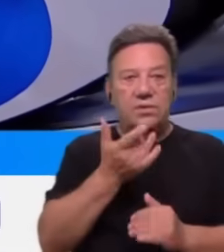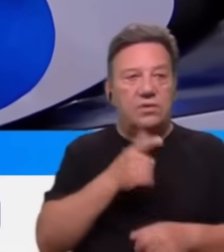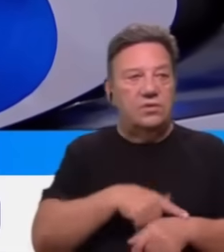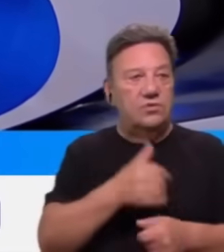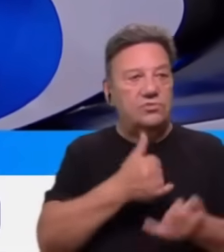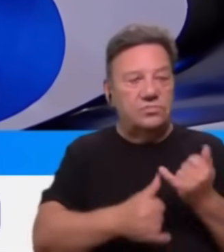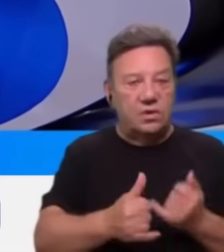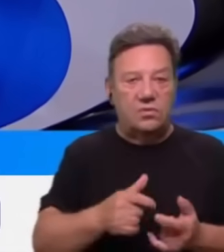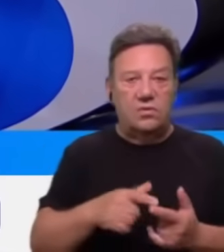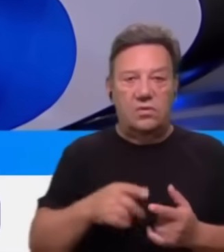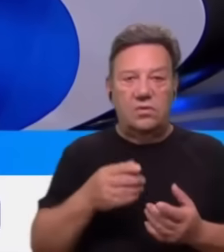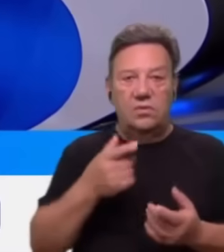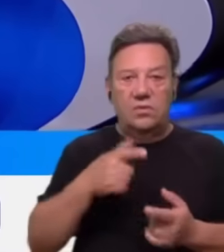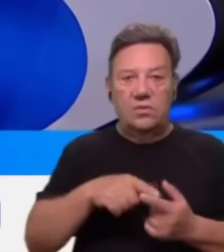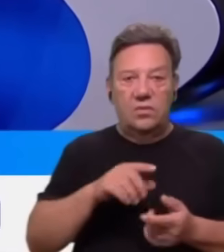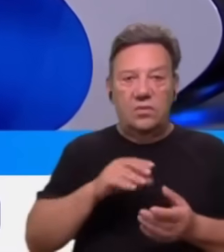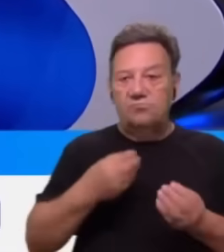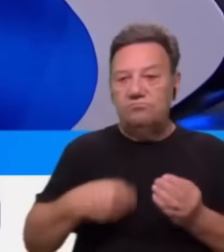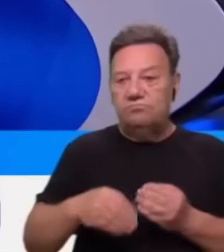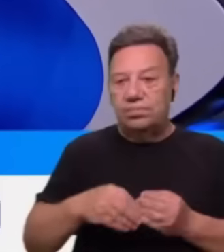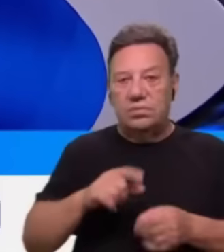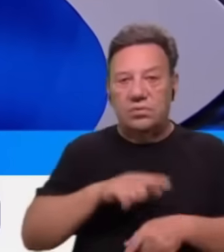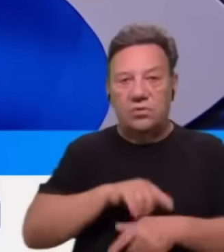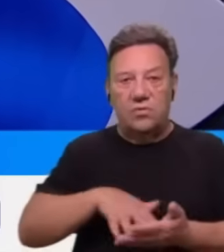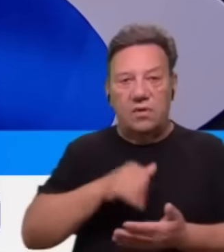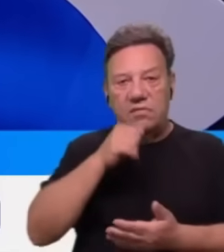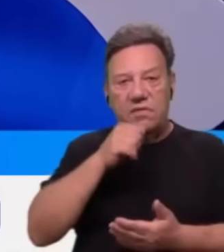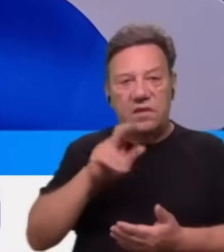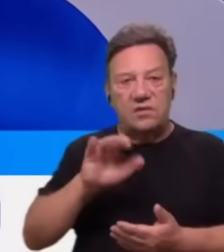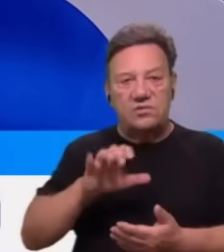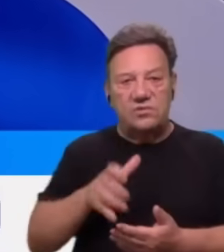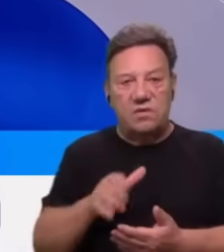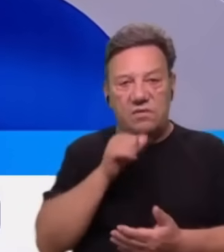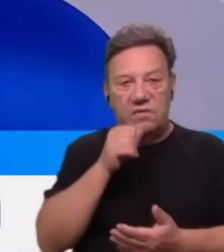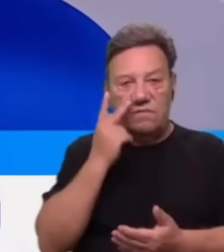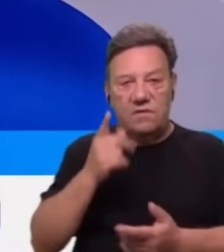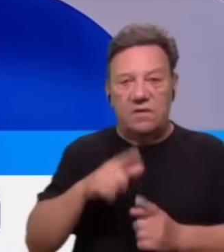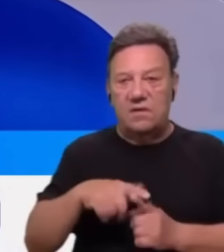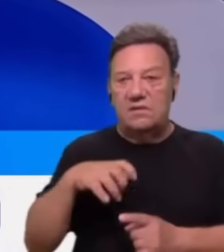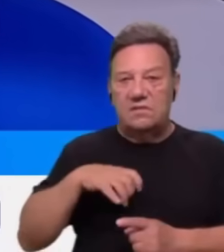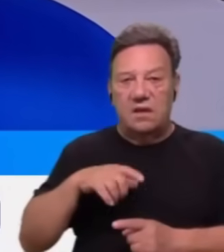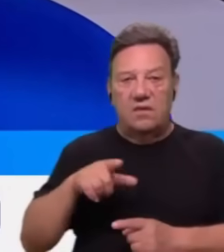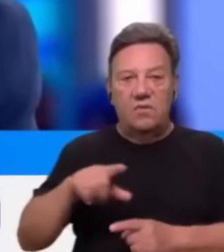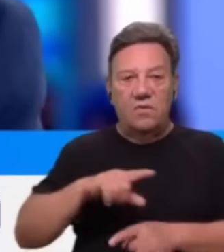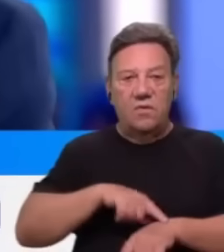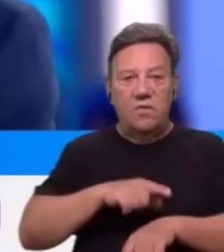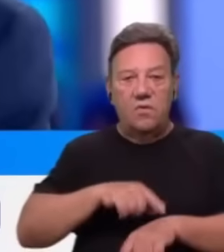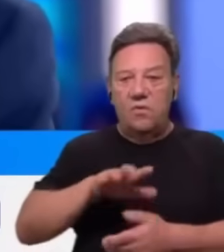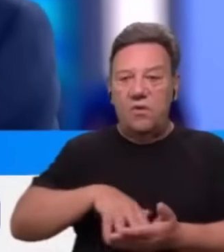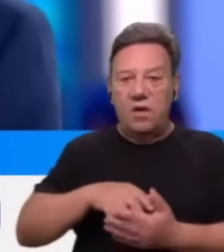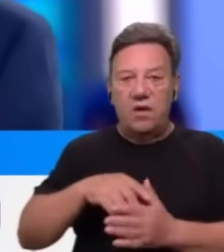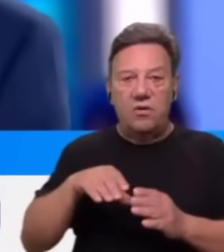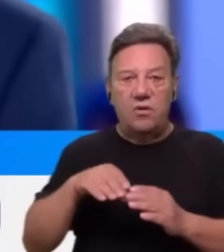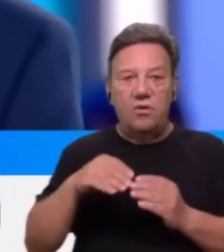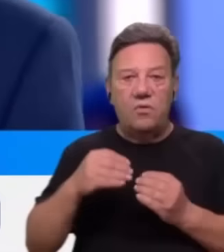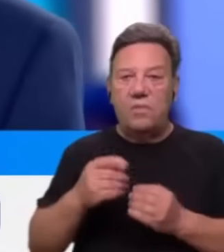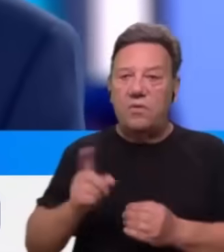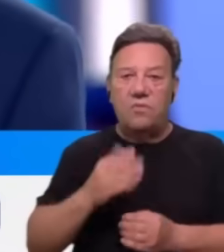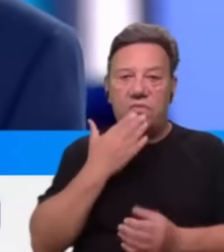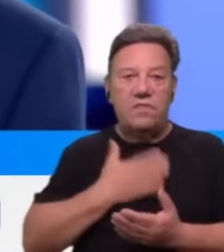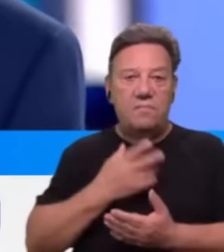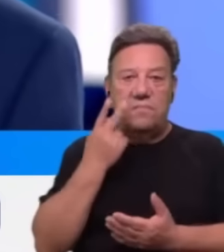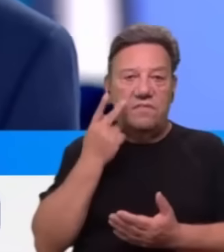o comportamento de horários sobretudo aqui nestas regiões onde vir o salário do horário incompleto não dá sequer para viver